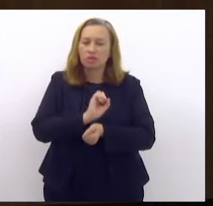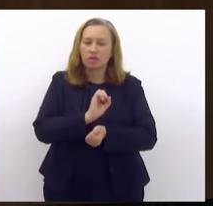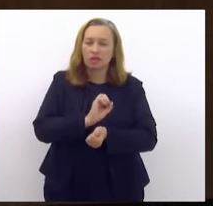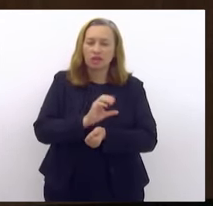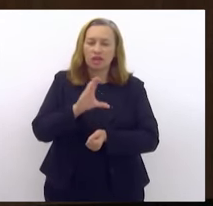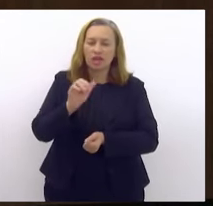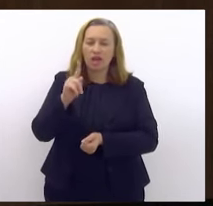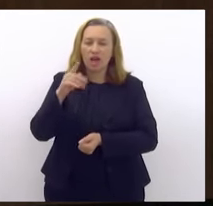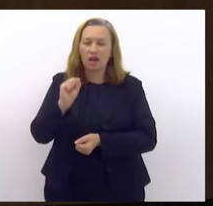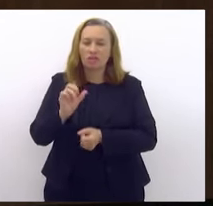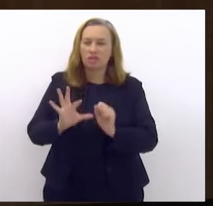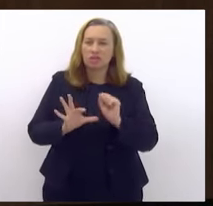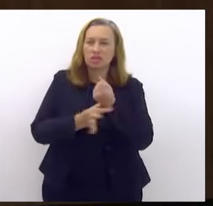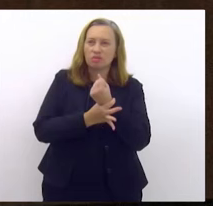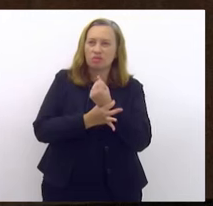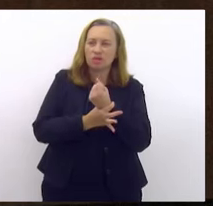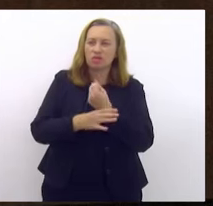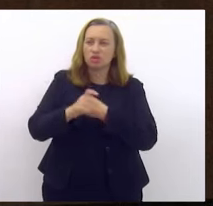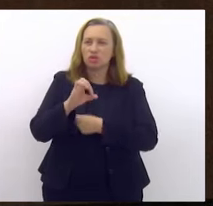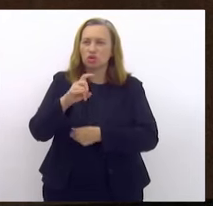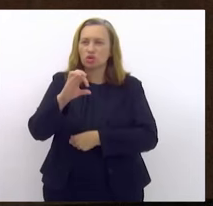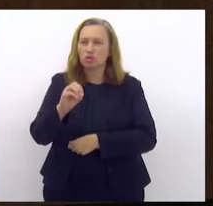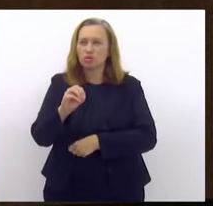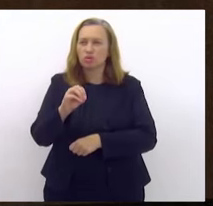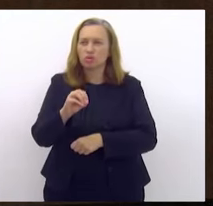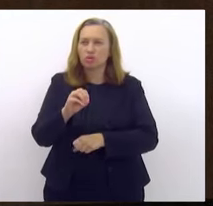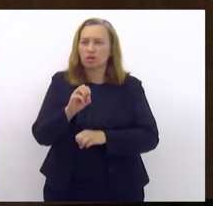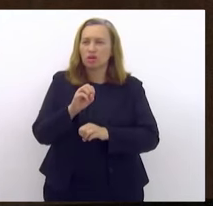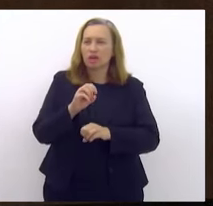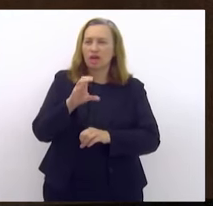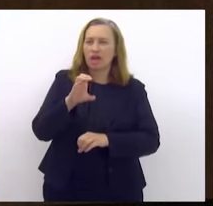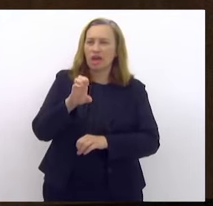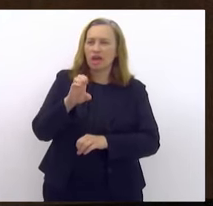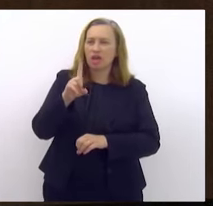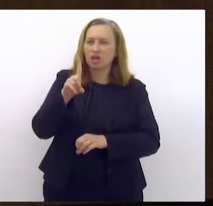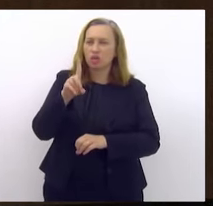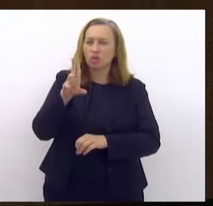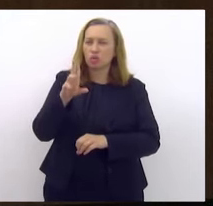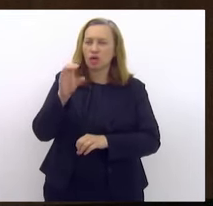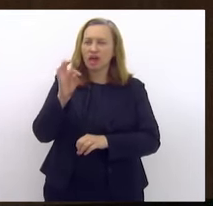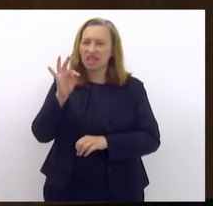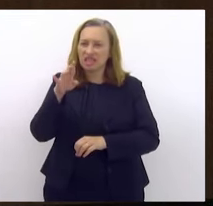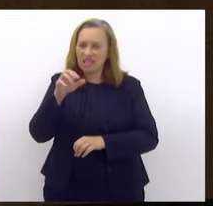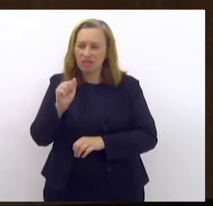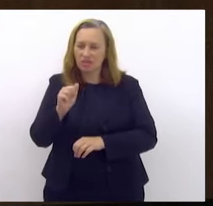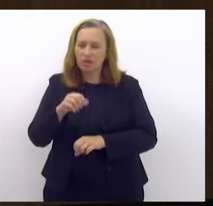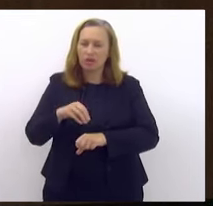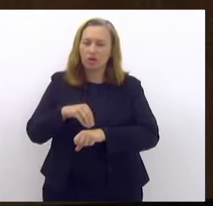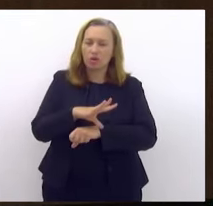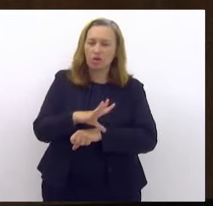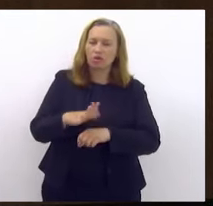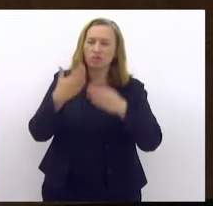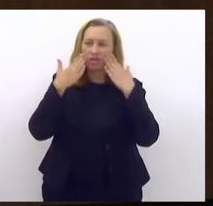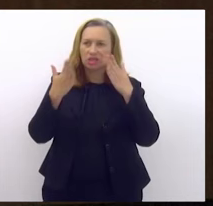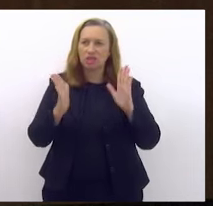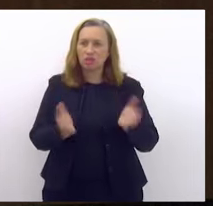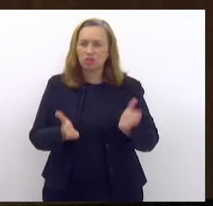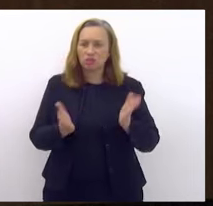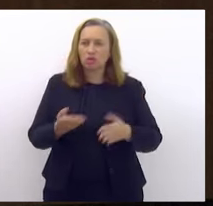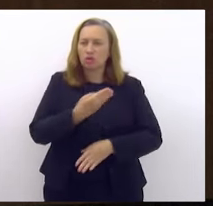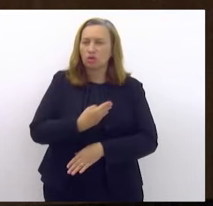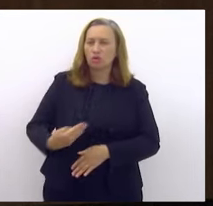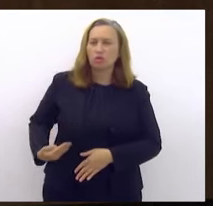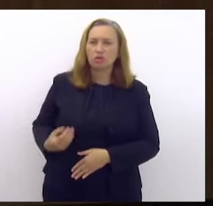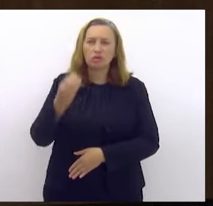agentes de segurança socioeducativa. Senhor presidente, apresentei hoje, né, a indicação para que o governo Cláudio